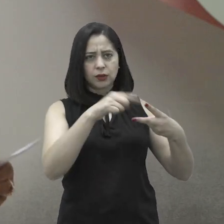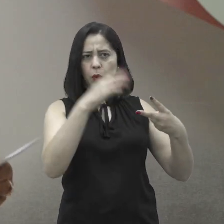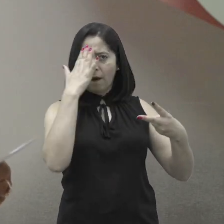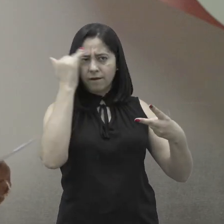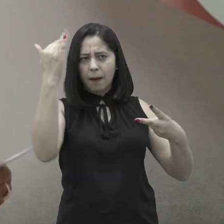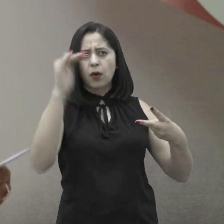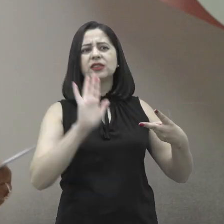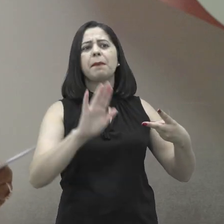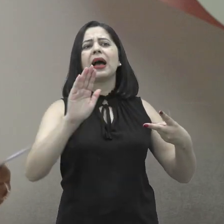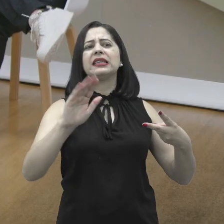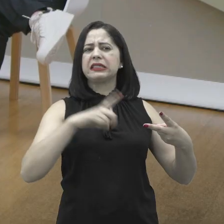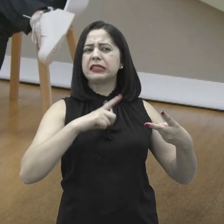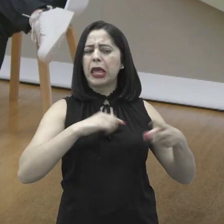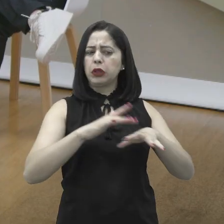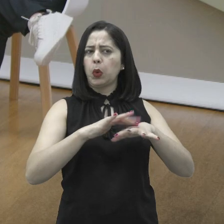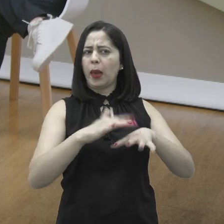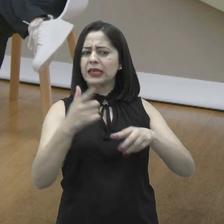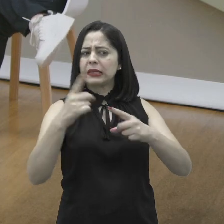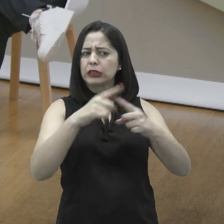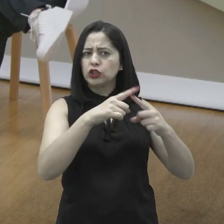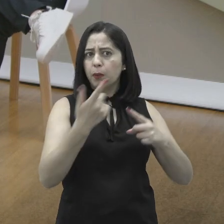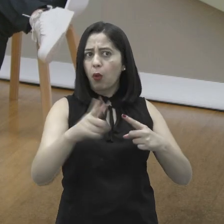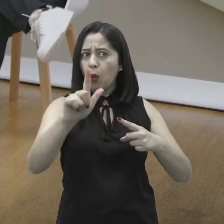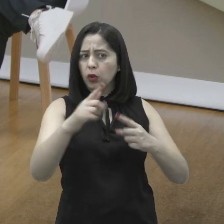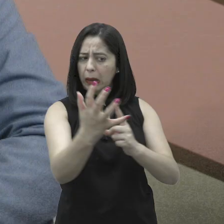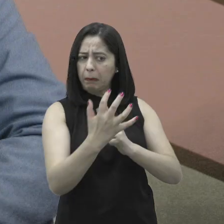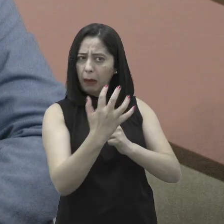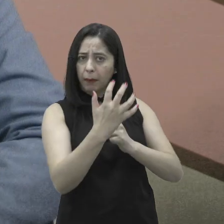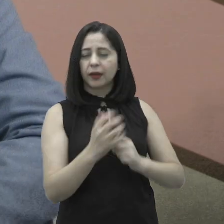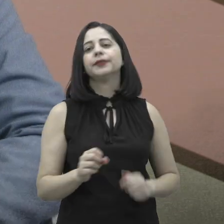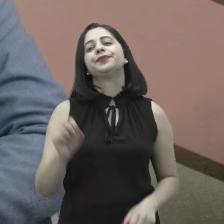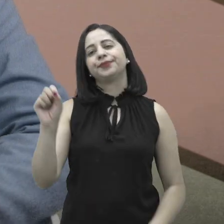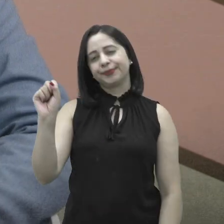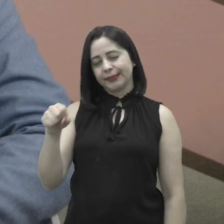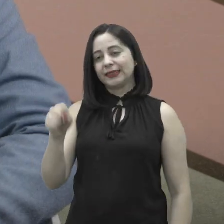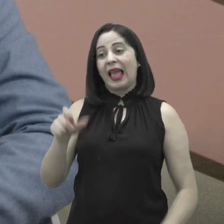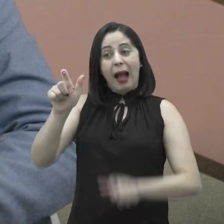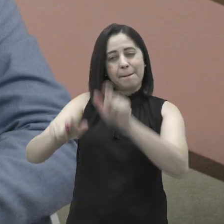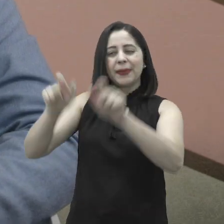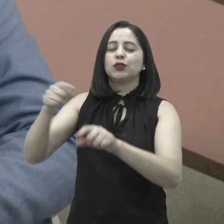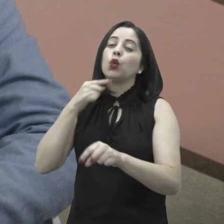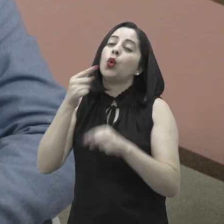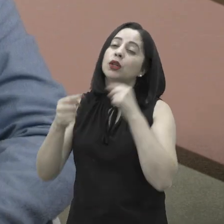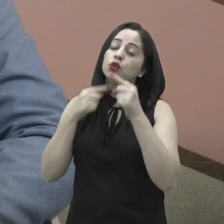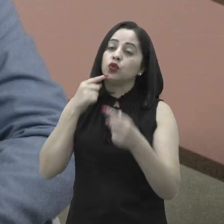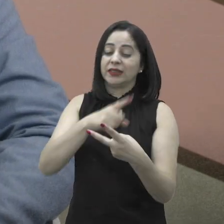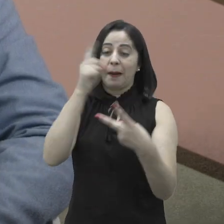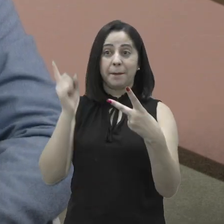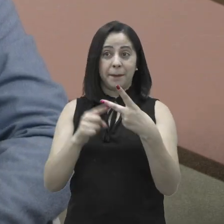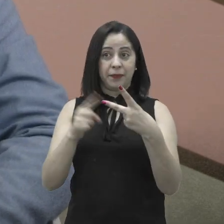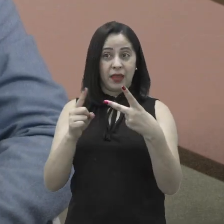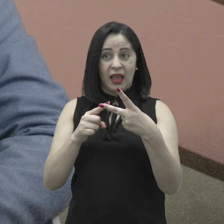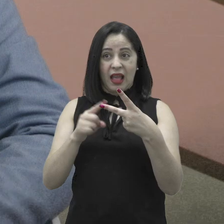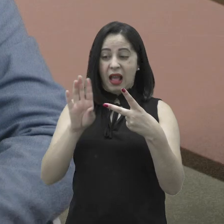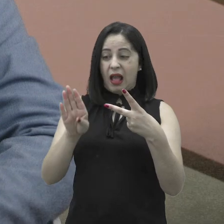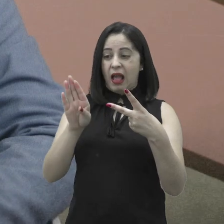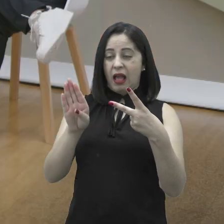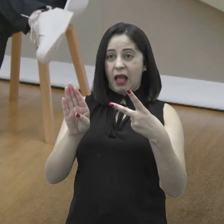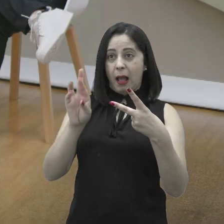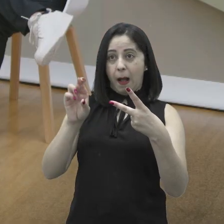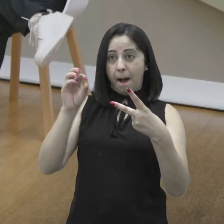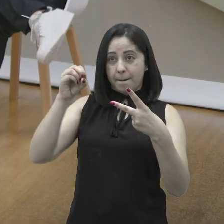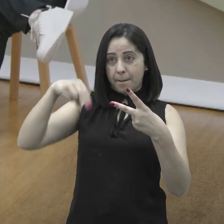aparelho respiratório? Isso é um tema muito importante, assim, que gera muita dúvida, né? Primeiro, bronquite. Bronquite, na verdade, não é uma